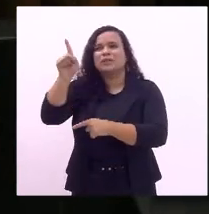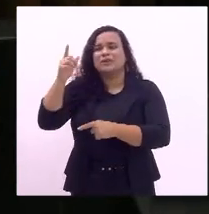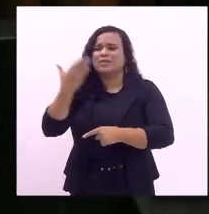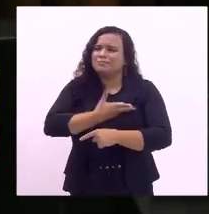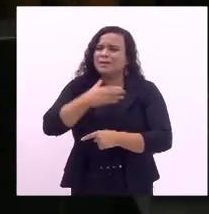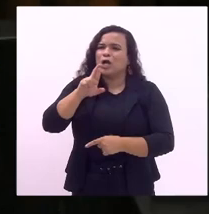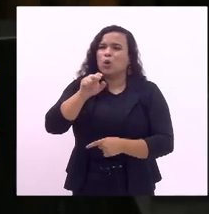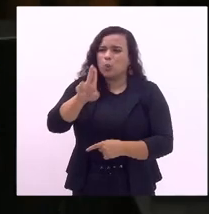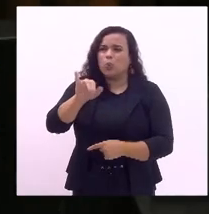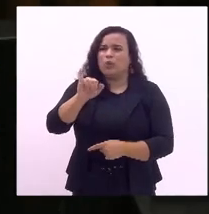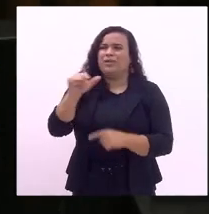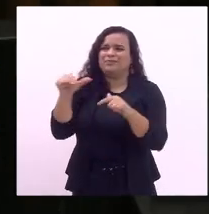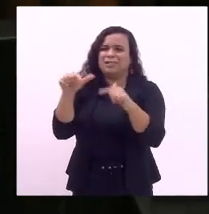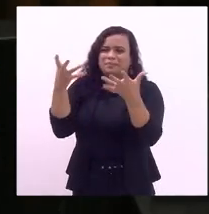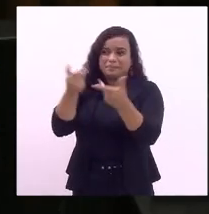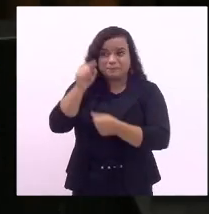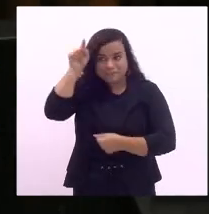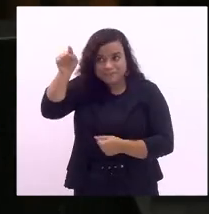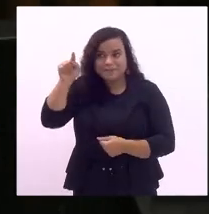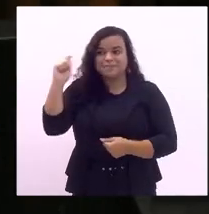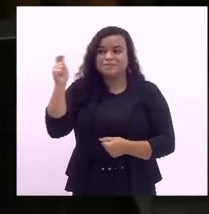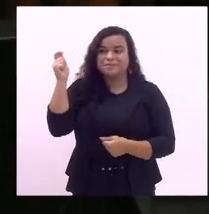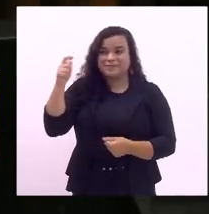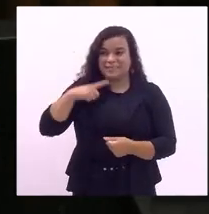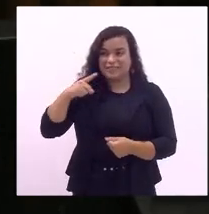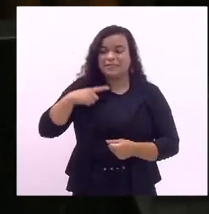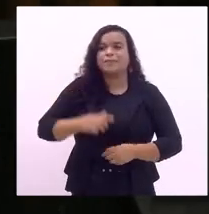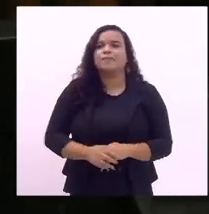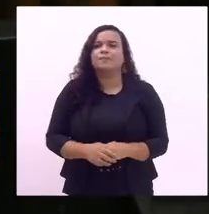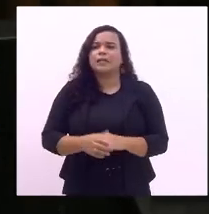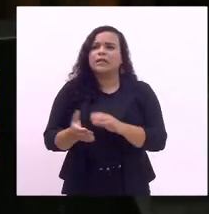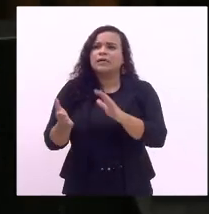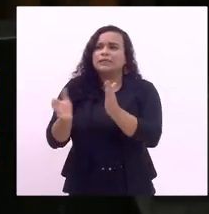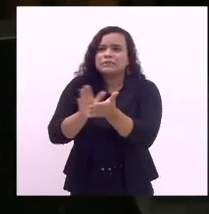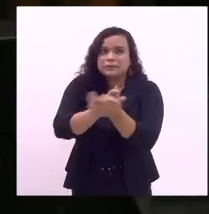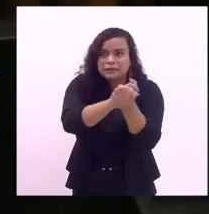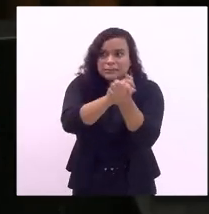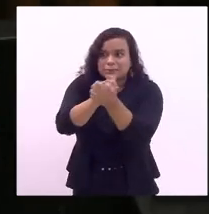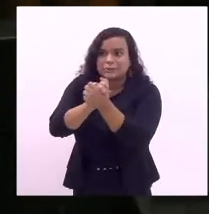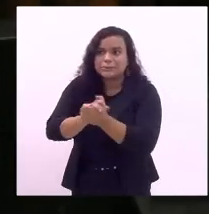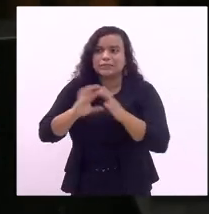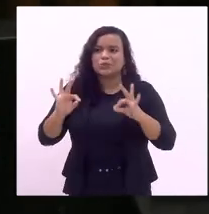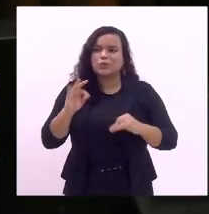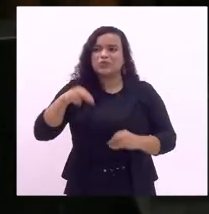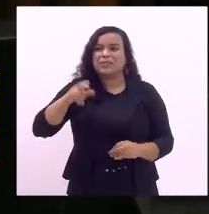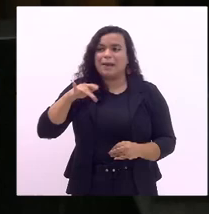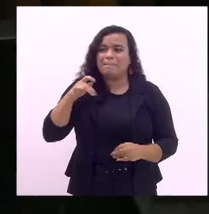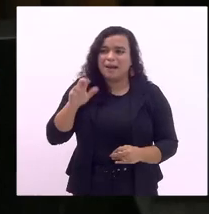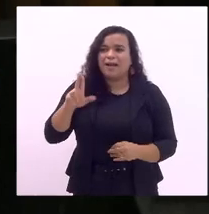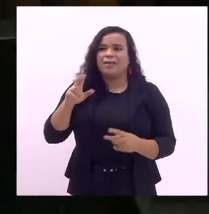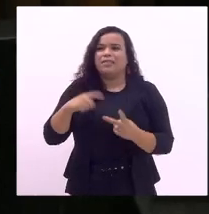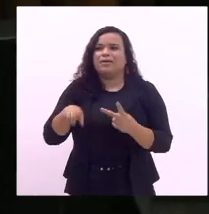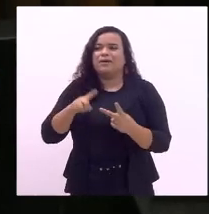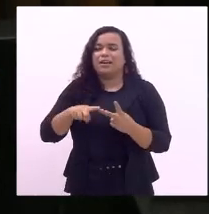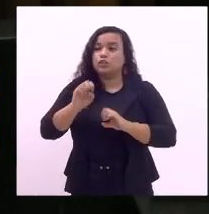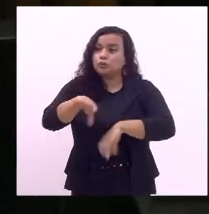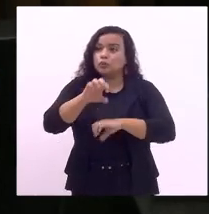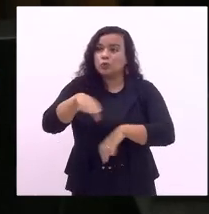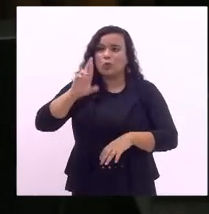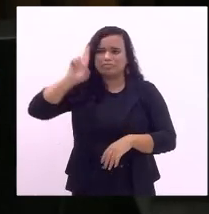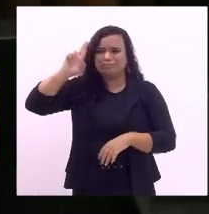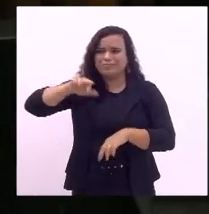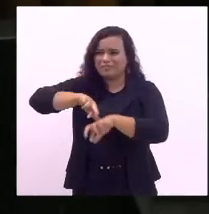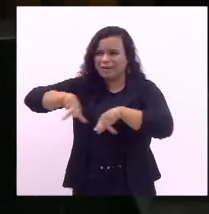Sul. Quero saudar a todos, o Niemeyer, a todos os amigos instrutores que